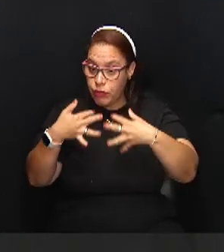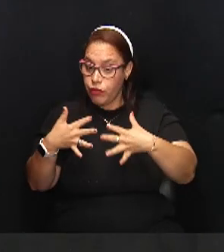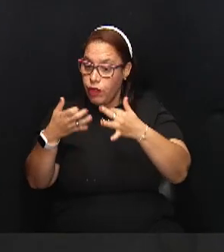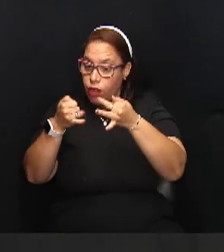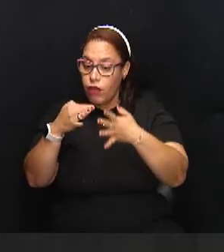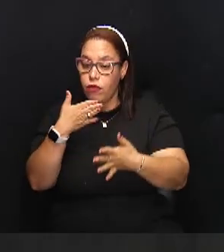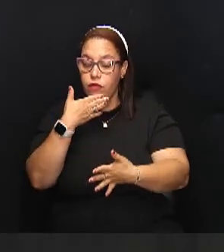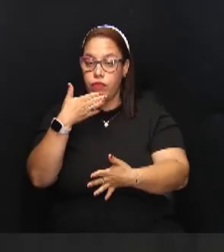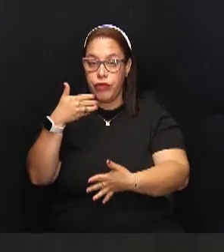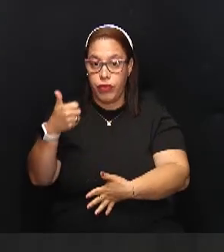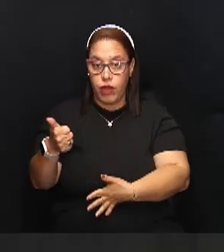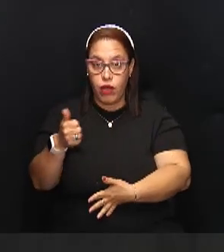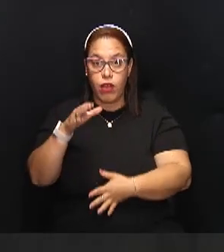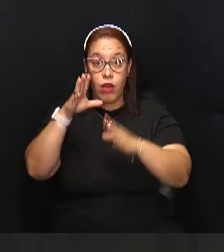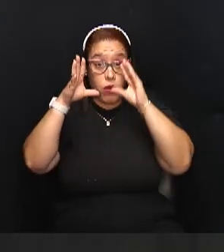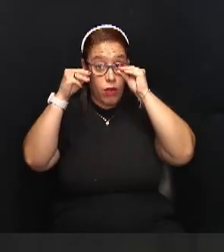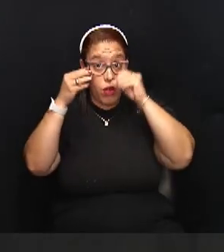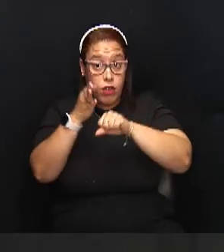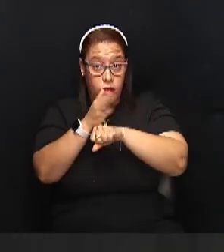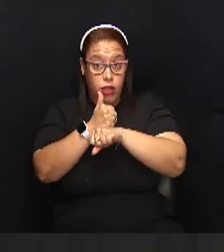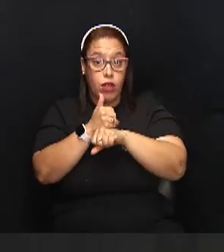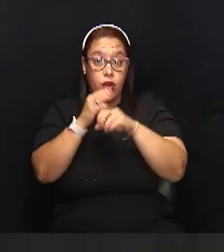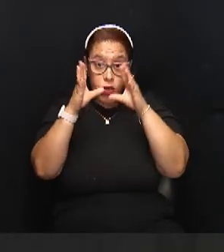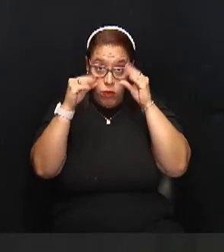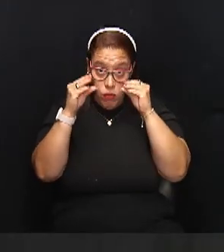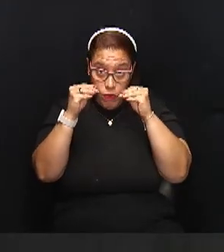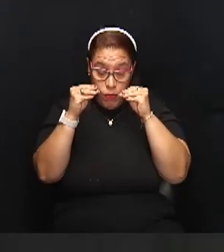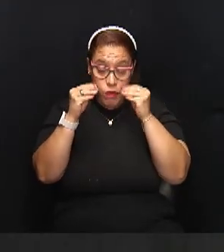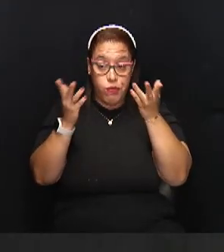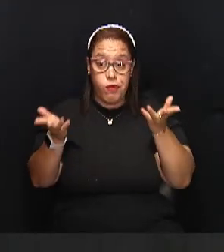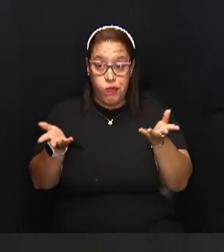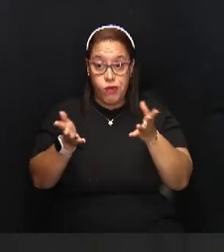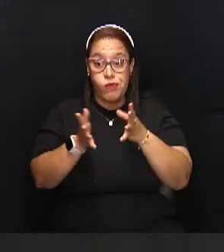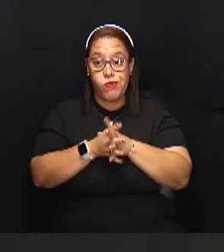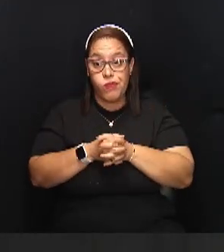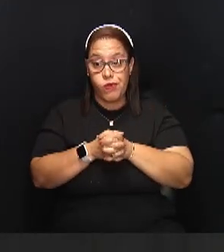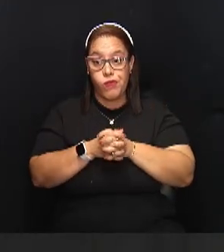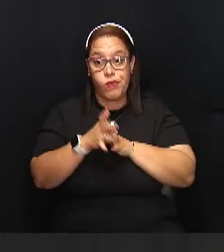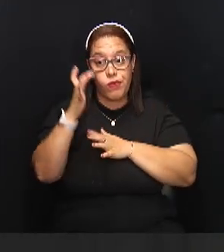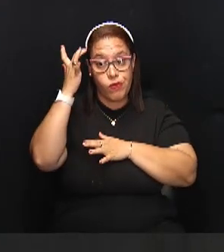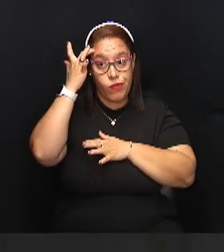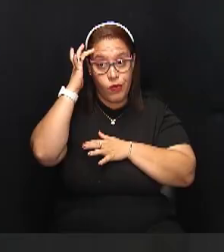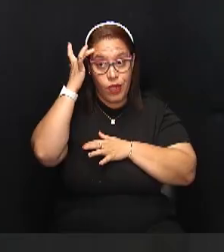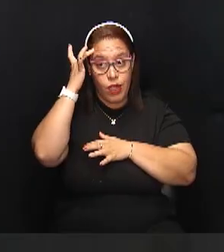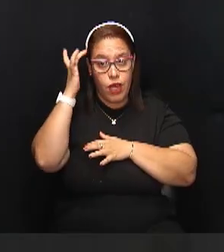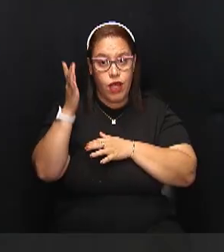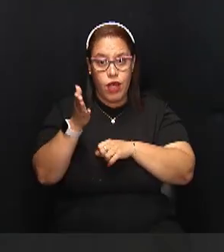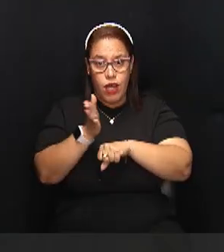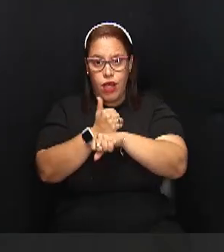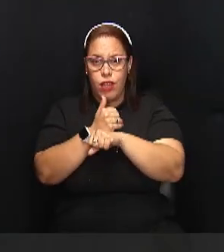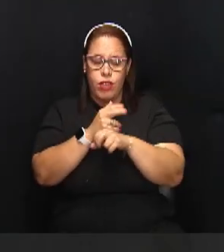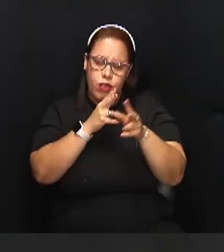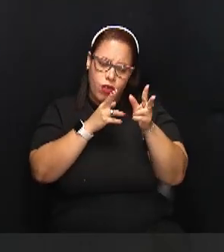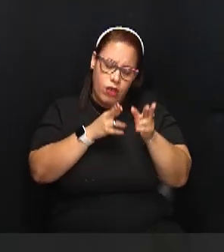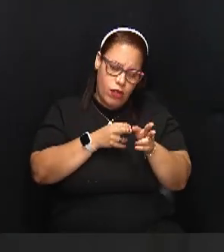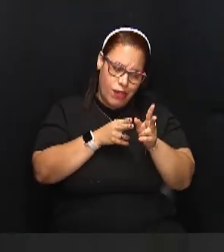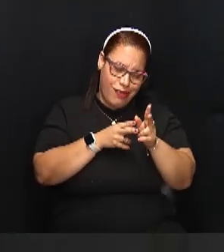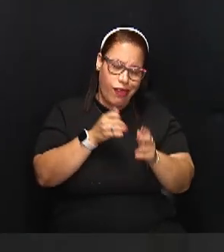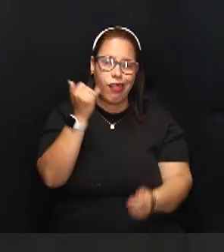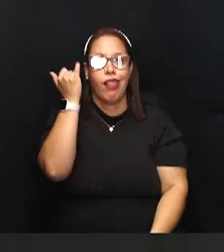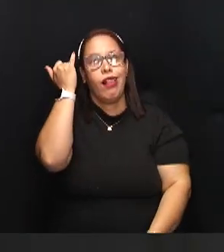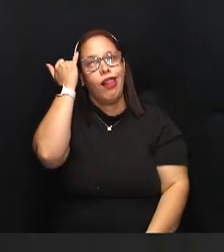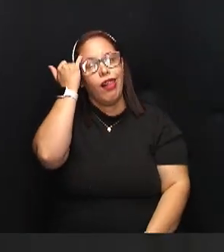que a melhor escovação tem que ser à noite, antes de dormir, porque muitas vezes nós achamos que né? Ah, não, antes de dormir eu tô com